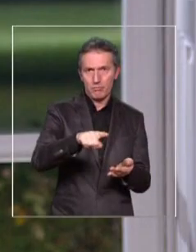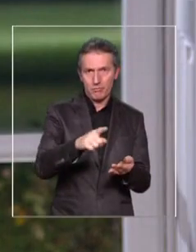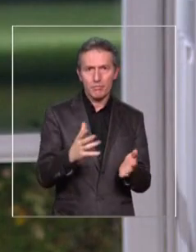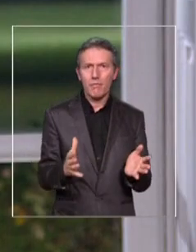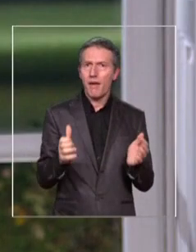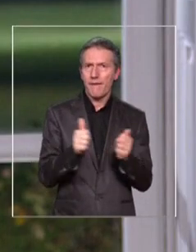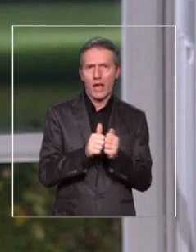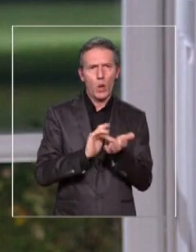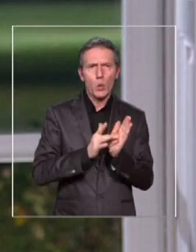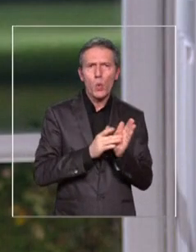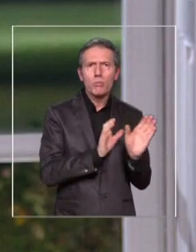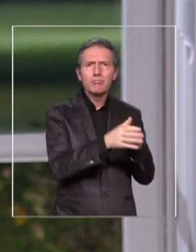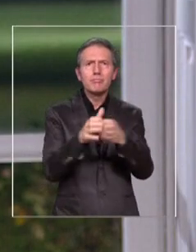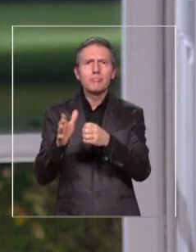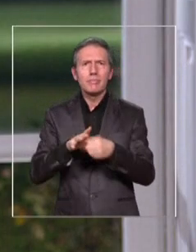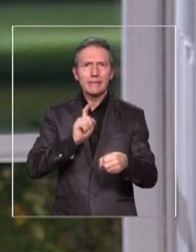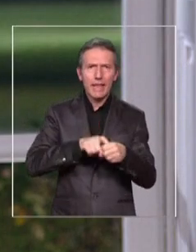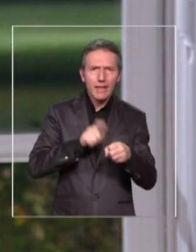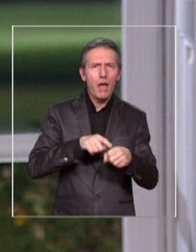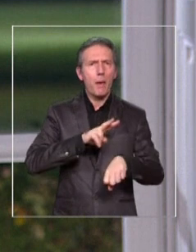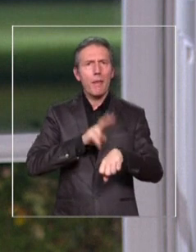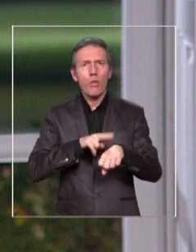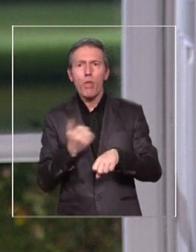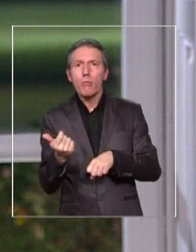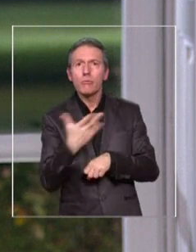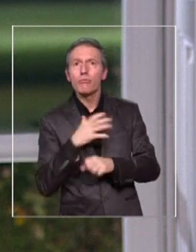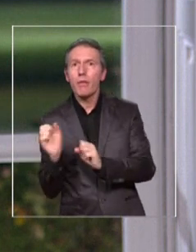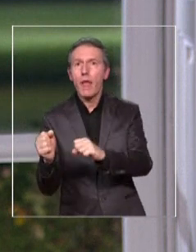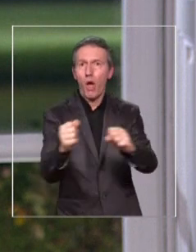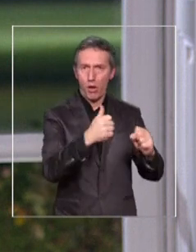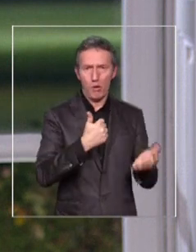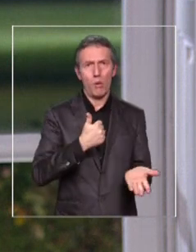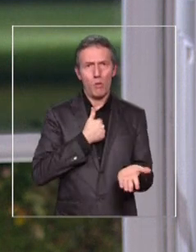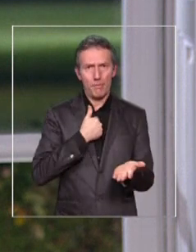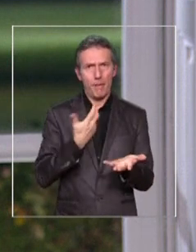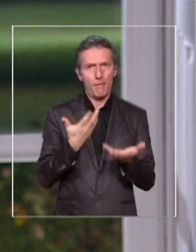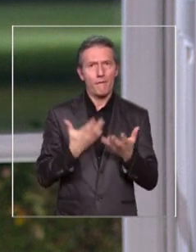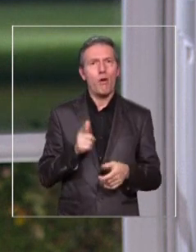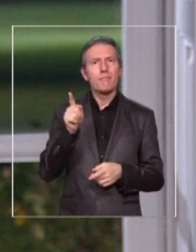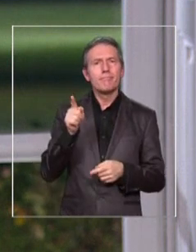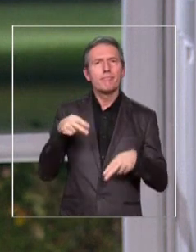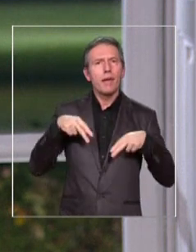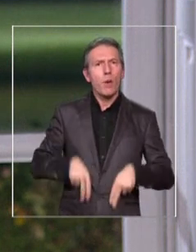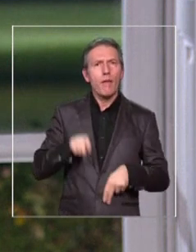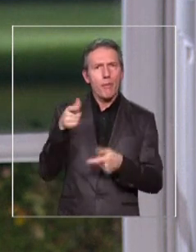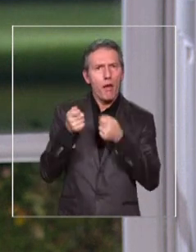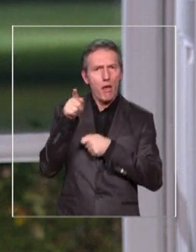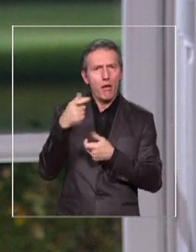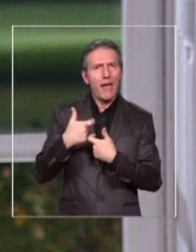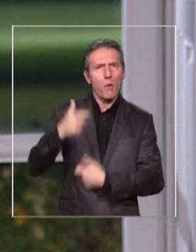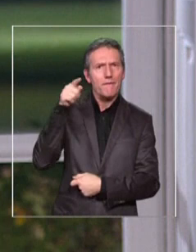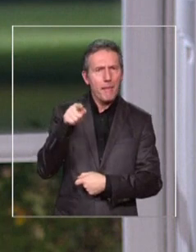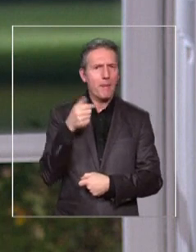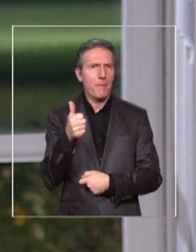e social quero dedicar esse personagem que querem participar no protesto ao governo eduardo